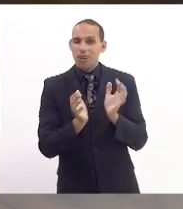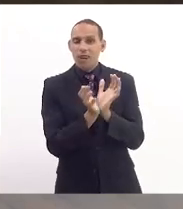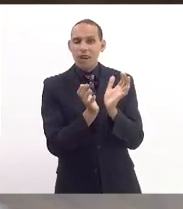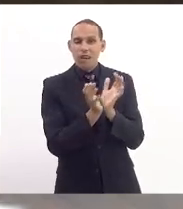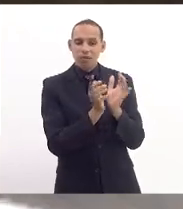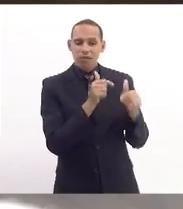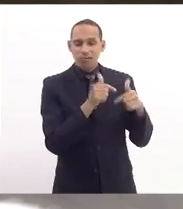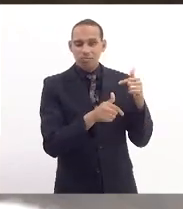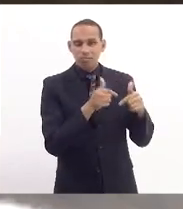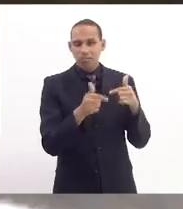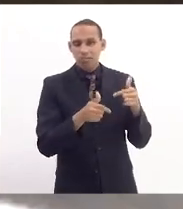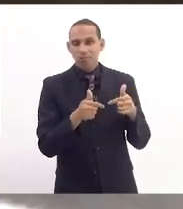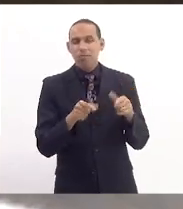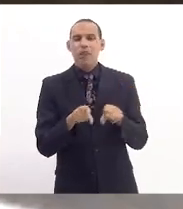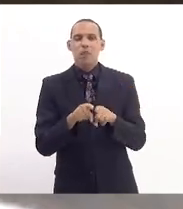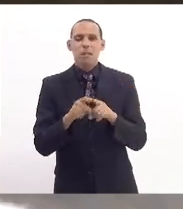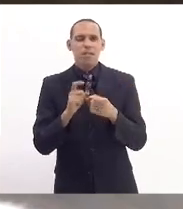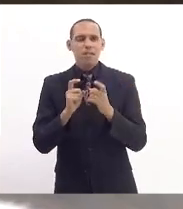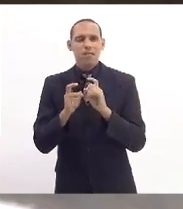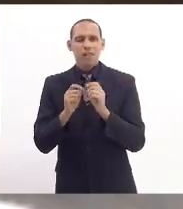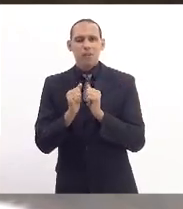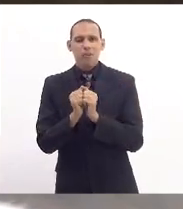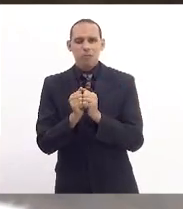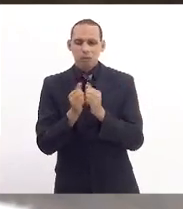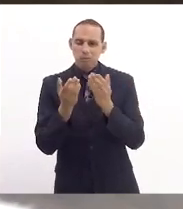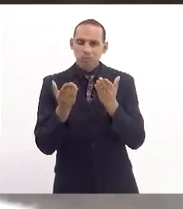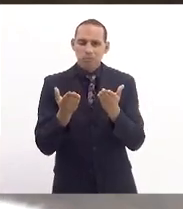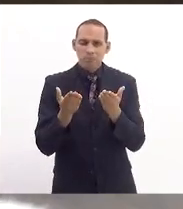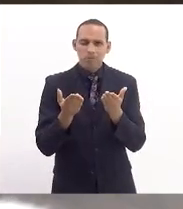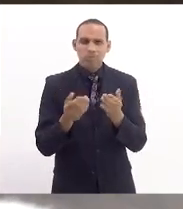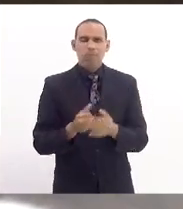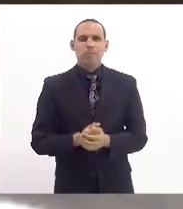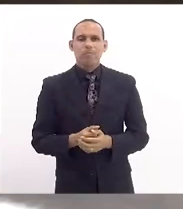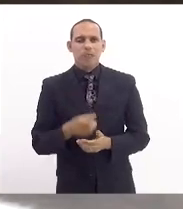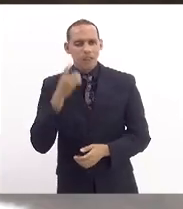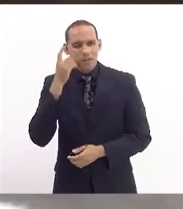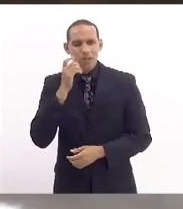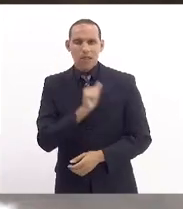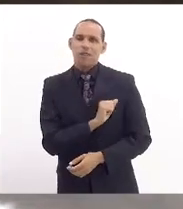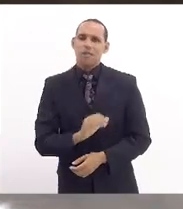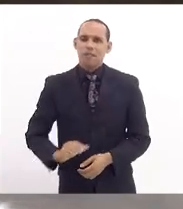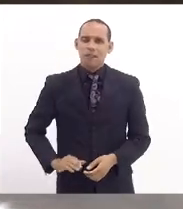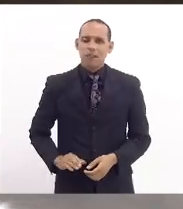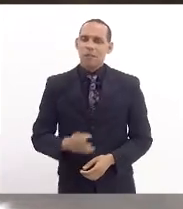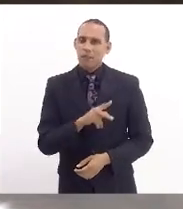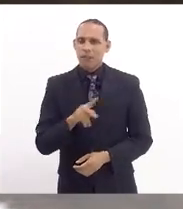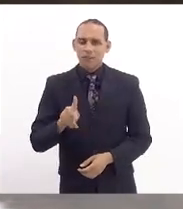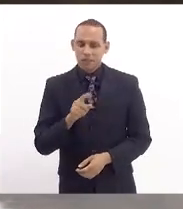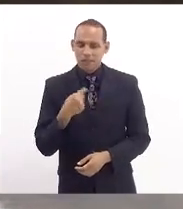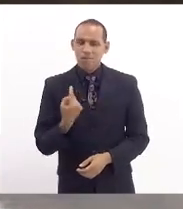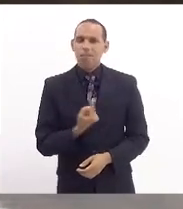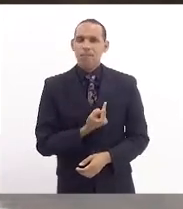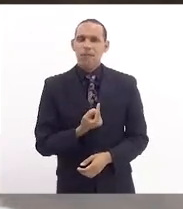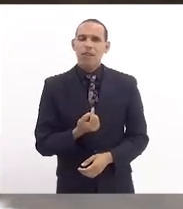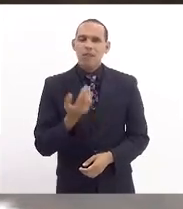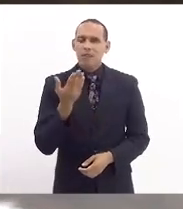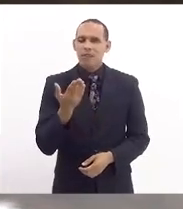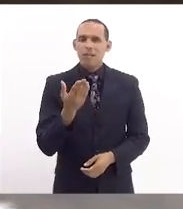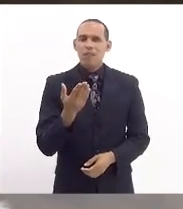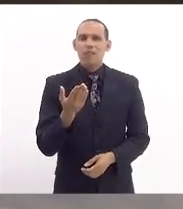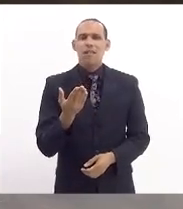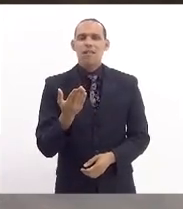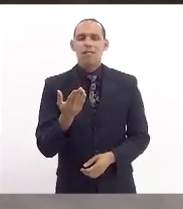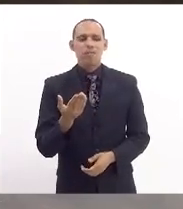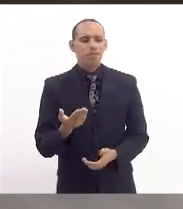também reuniões com vossa excelência né Deputado André Ceciliano nosso presidente que tem sido